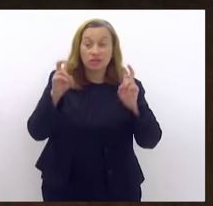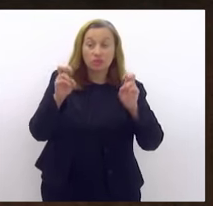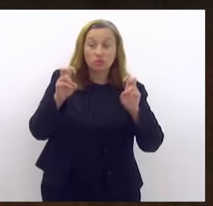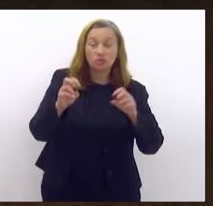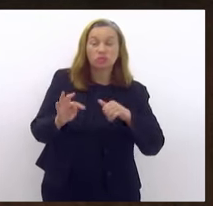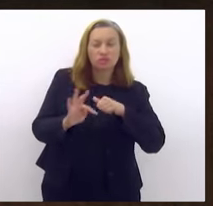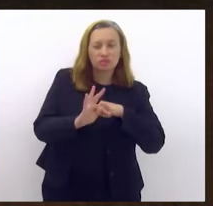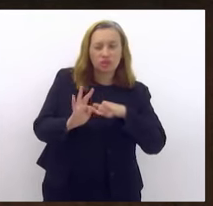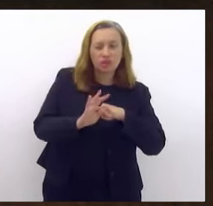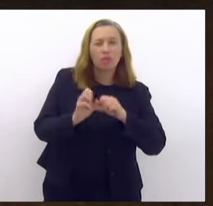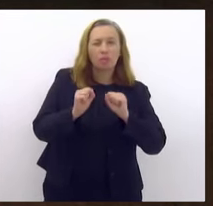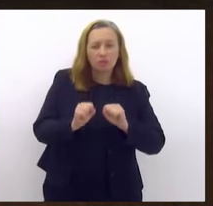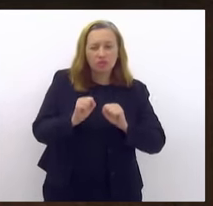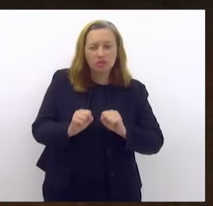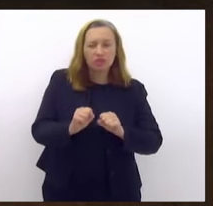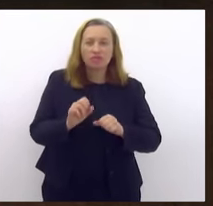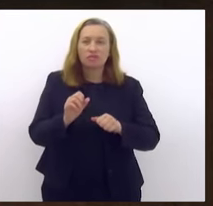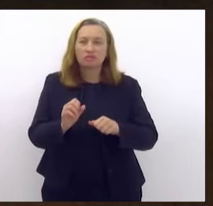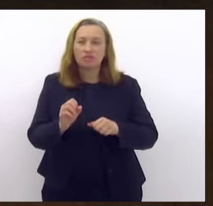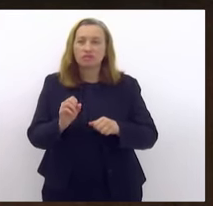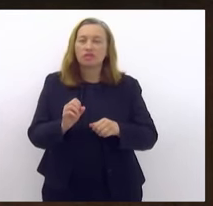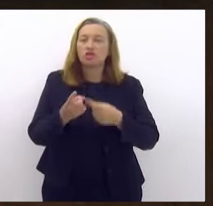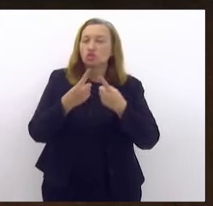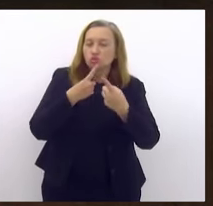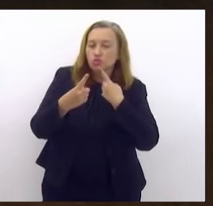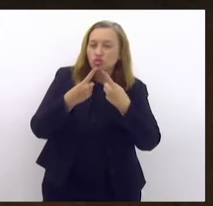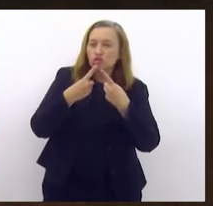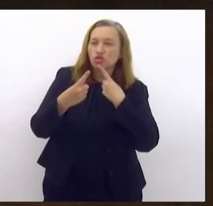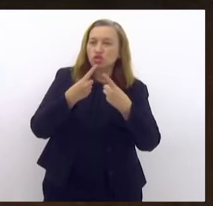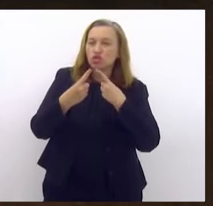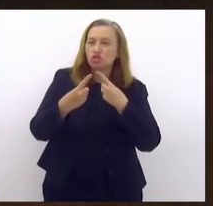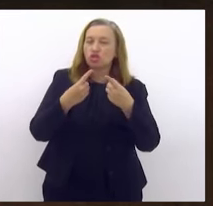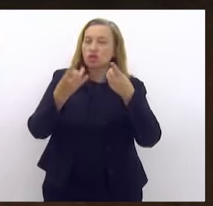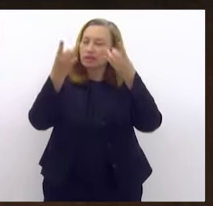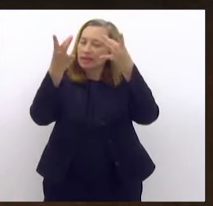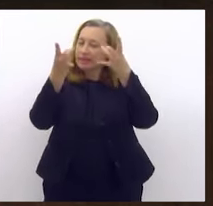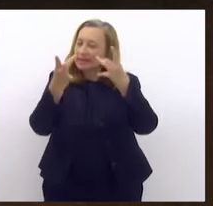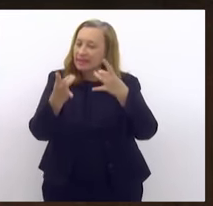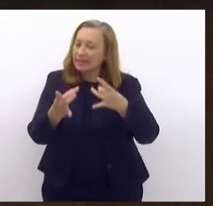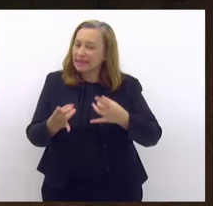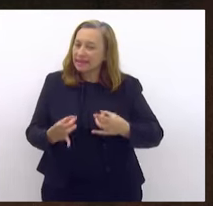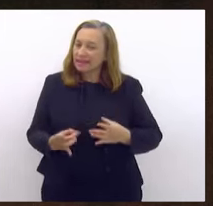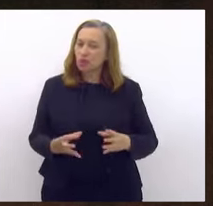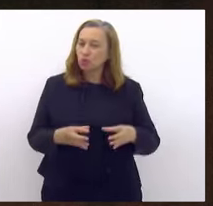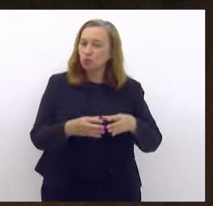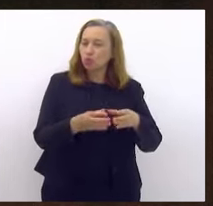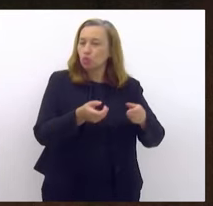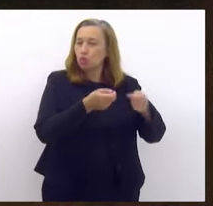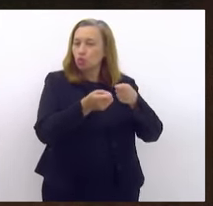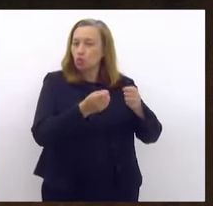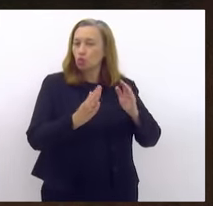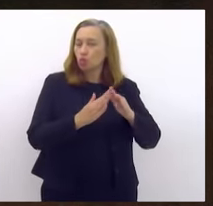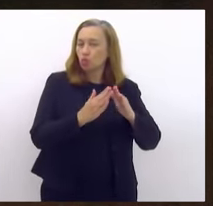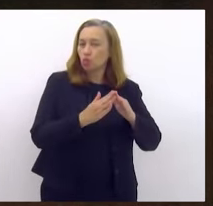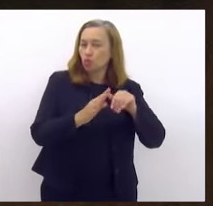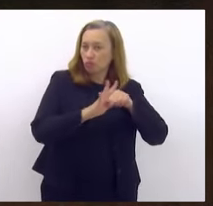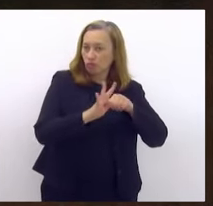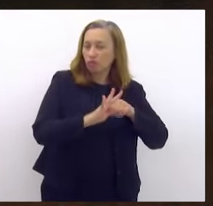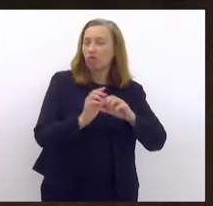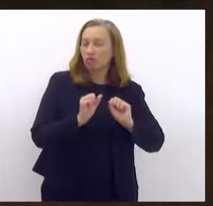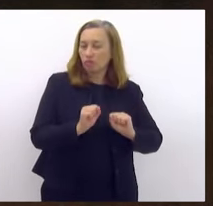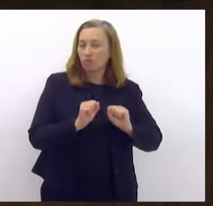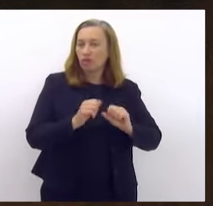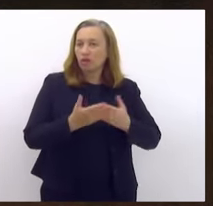fazer algo crível, exequível, discutido aqui com os órgãos de controle da casa, com os órgãos técnicos, a gente possa